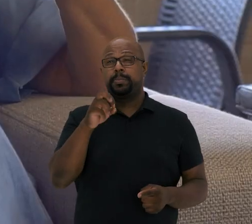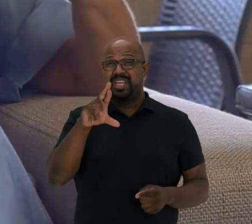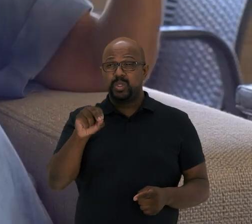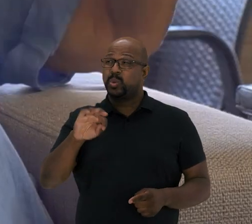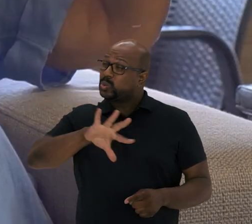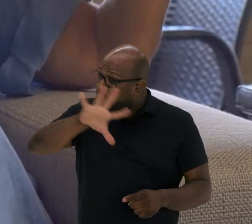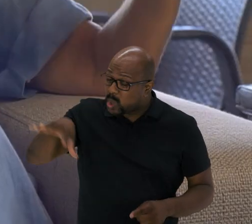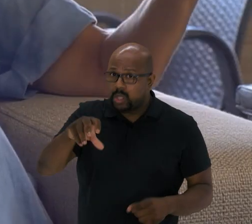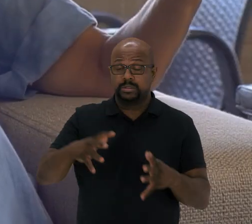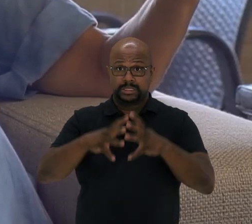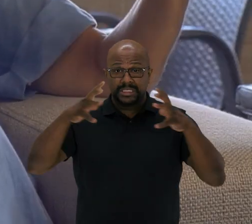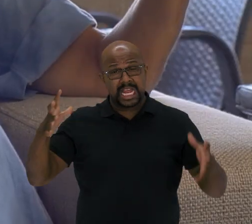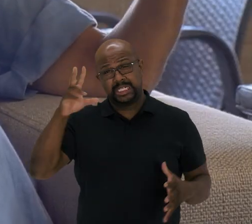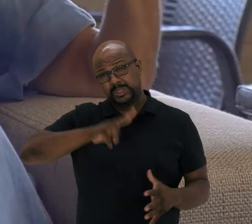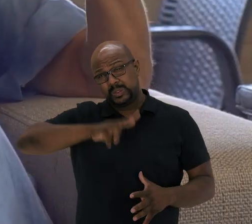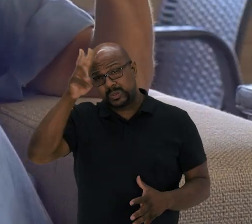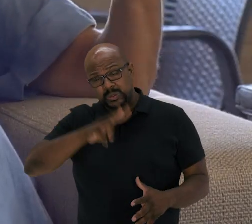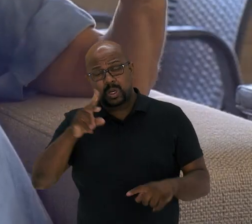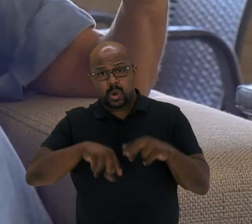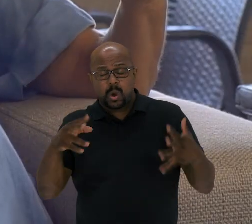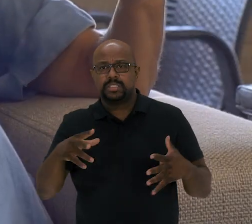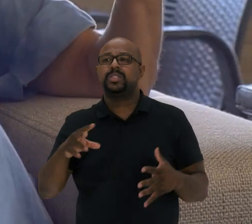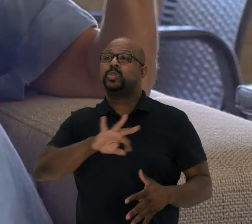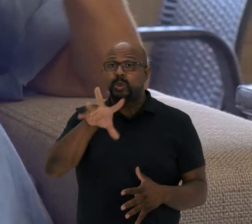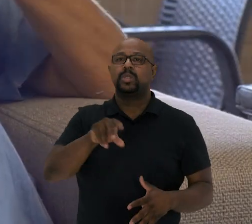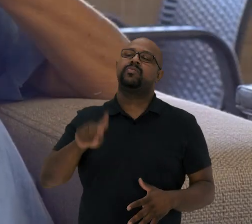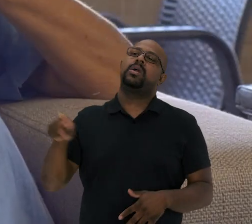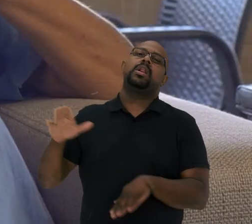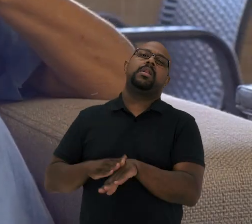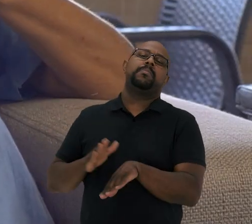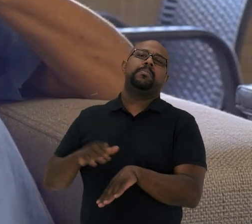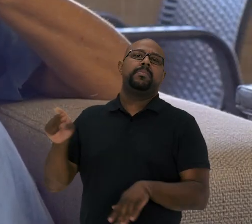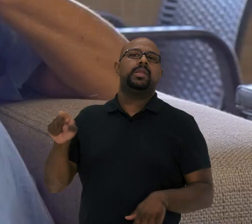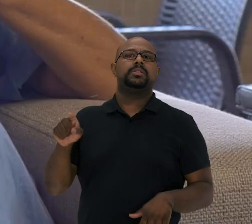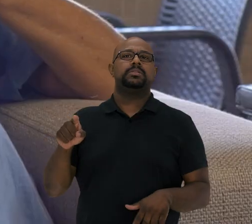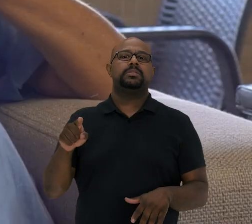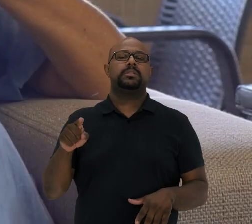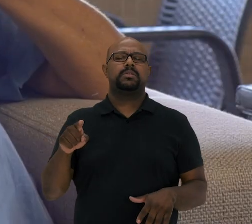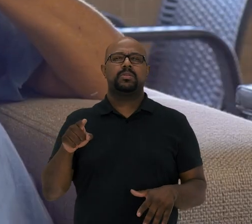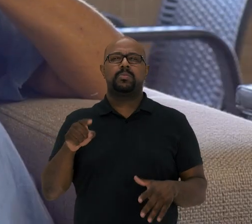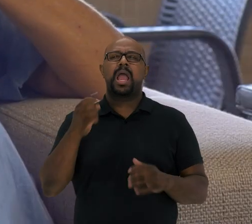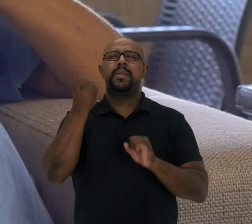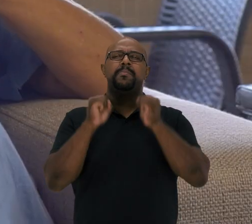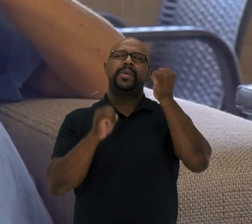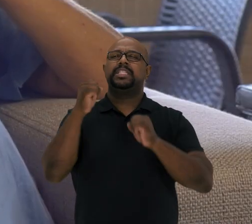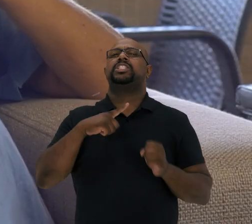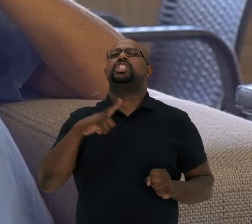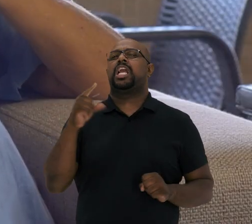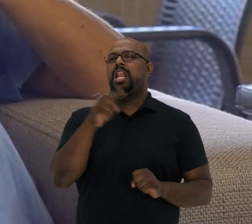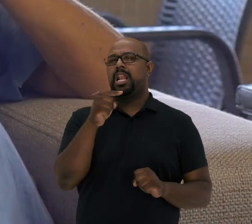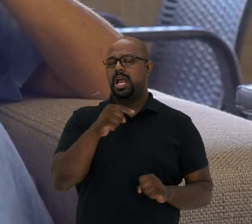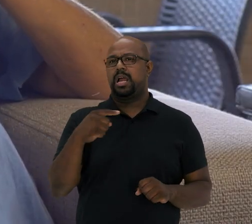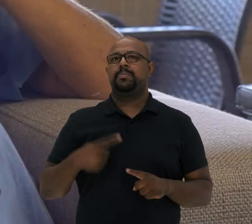Pedro agora, aqueles fósseis grandes, aquelas seções transversais, foram feitas nas máquinas de uma empresa que tinha